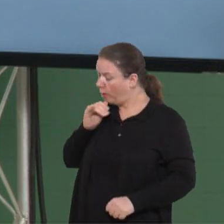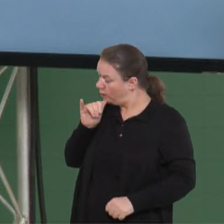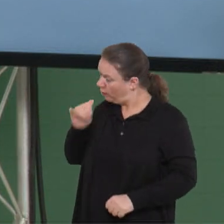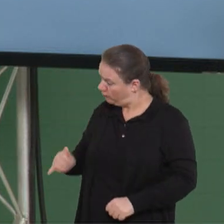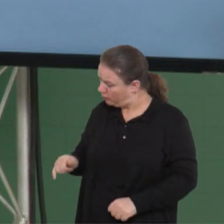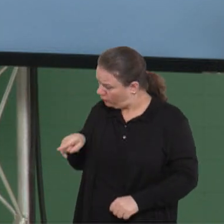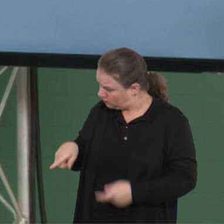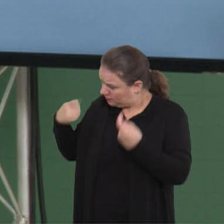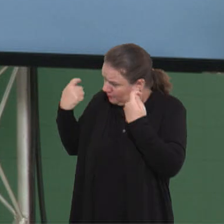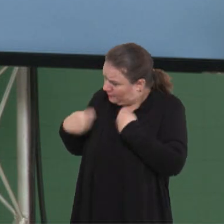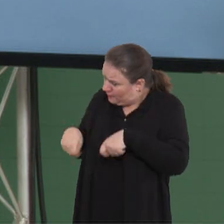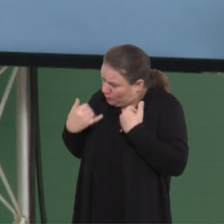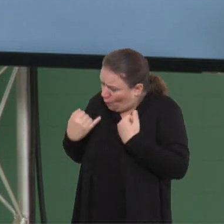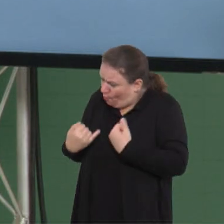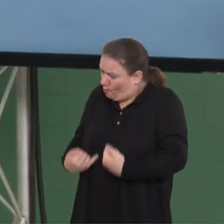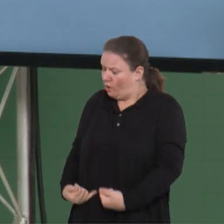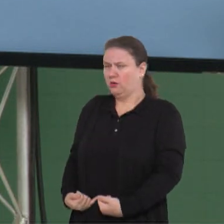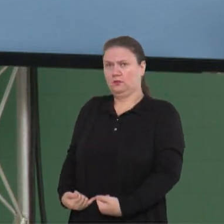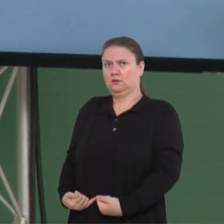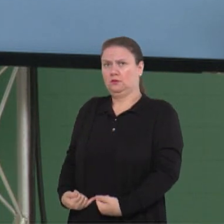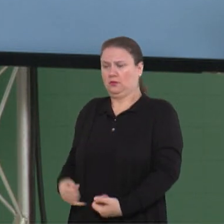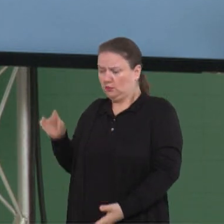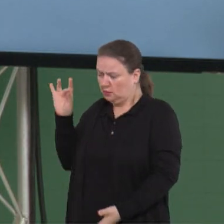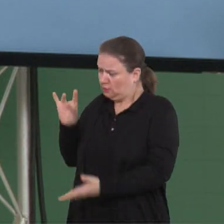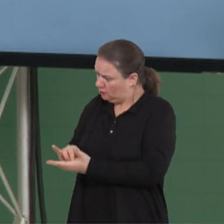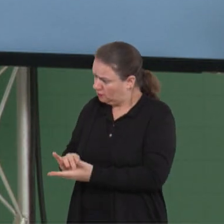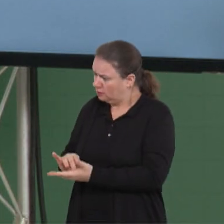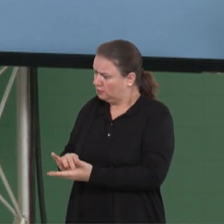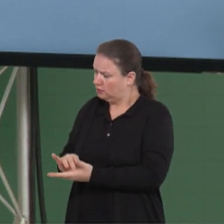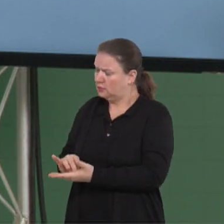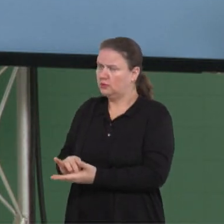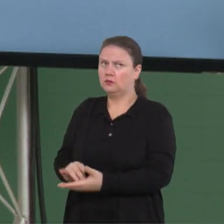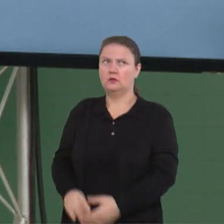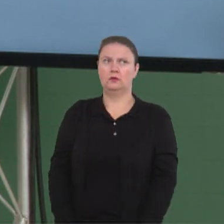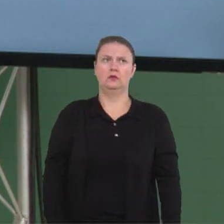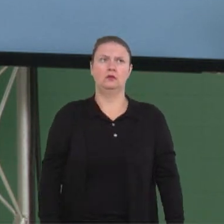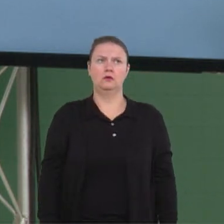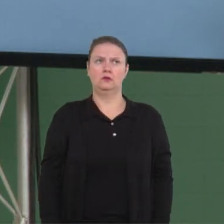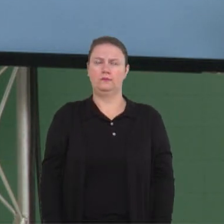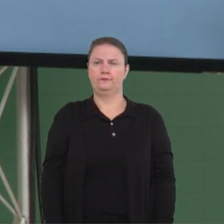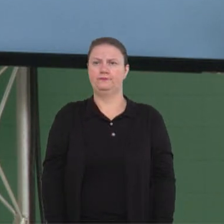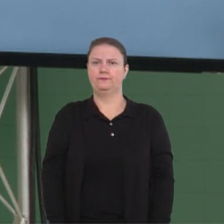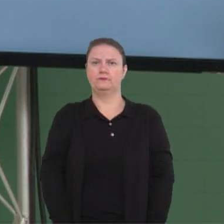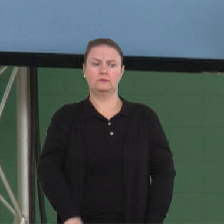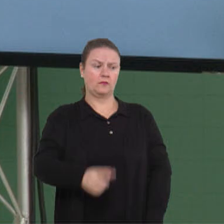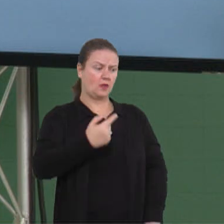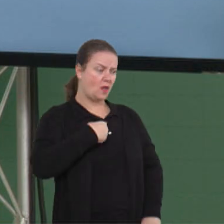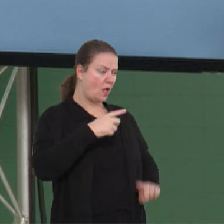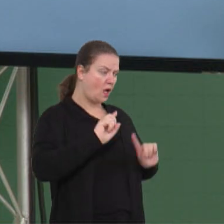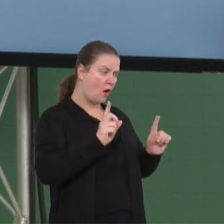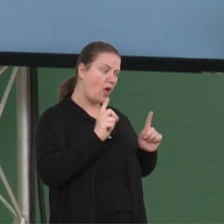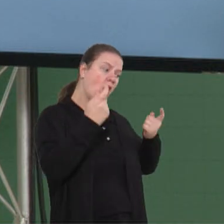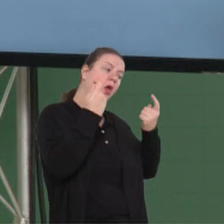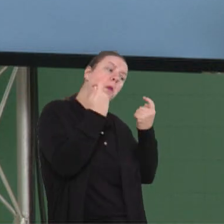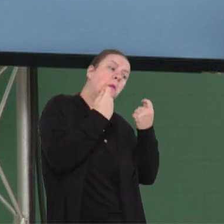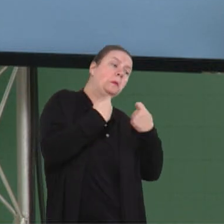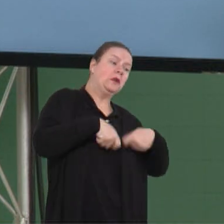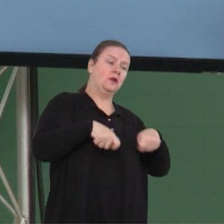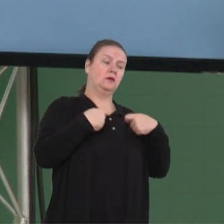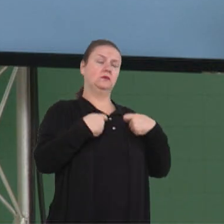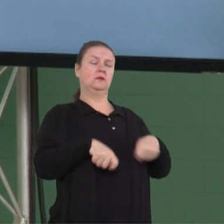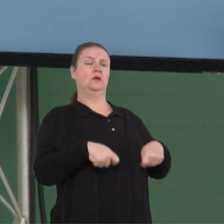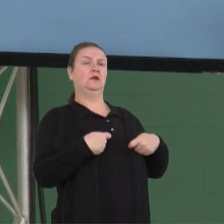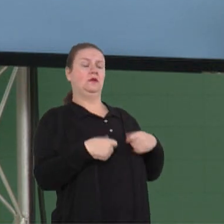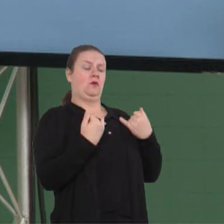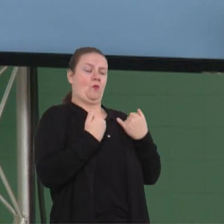fala bem assim você precisa perder peso tá afirmando correção e eu deveria perder